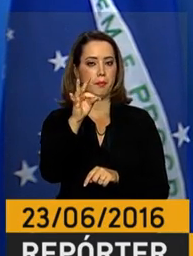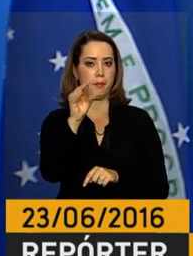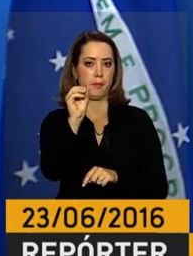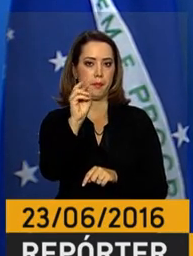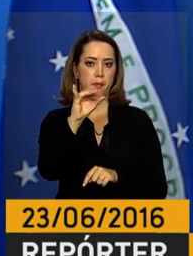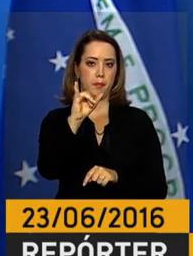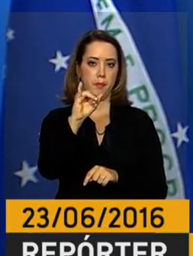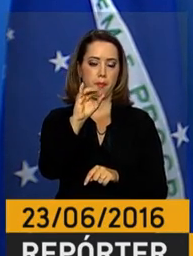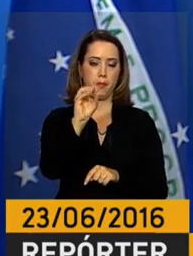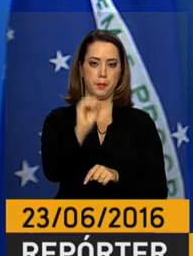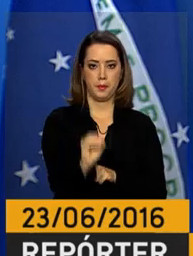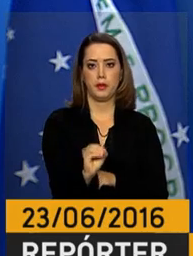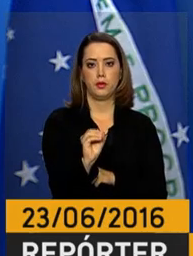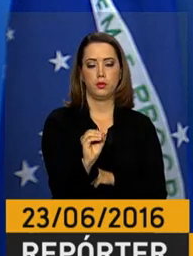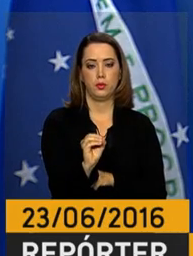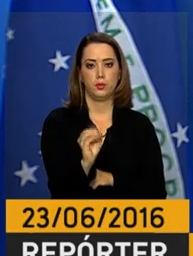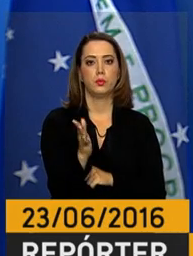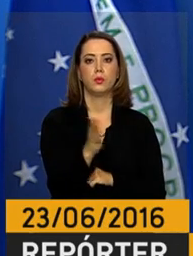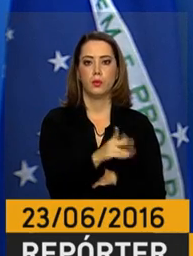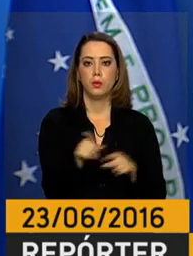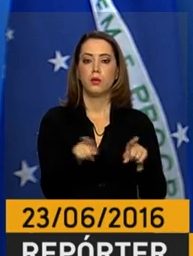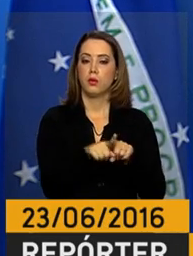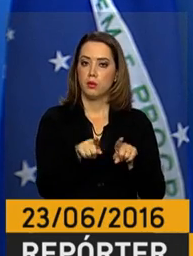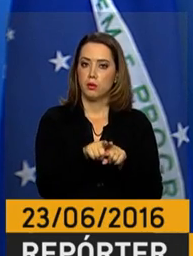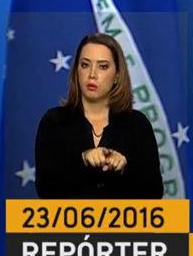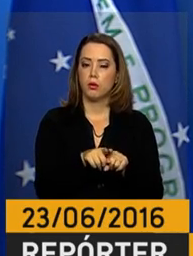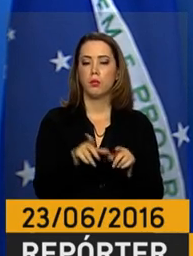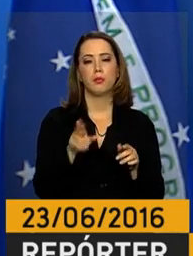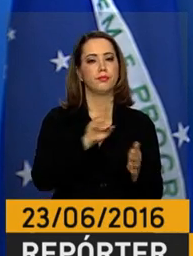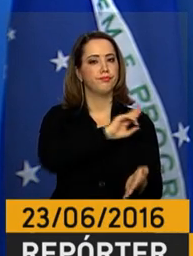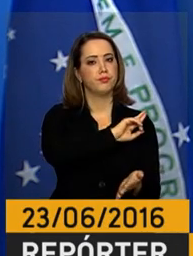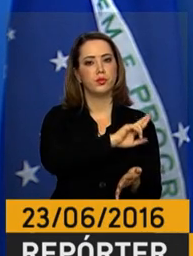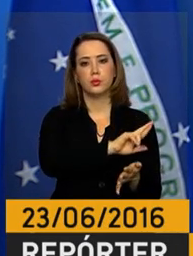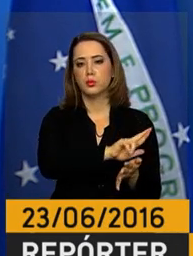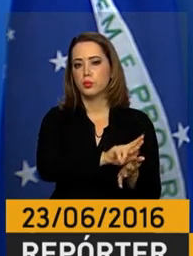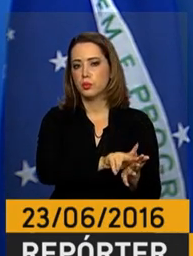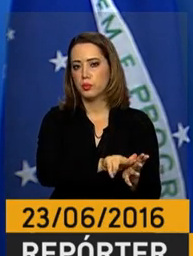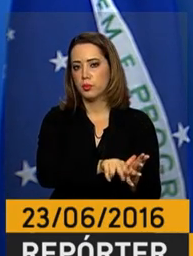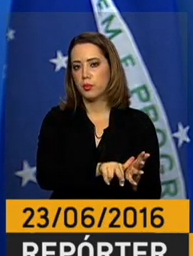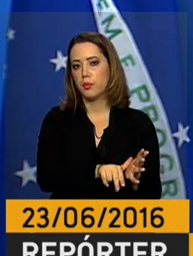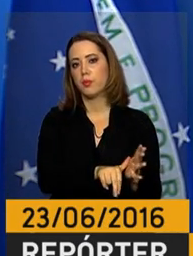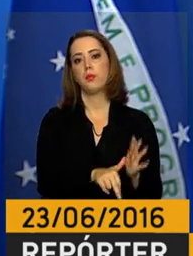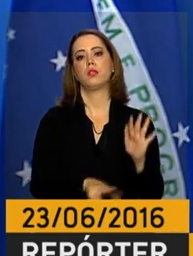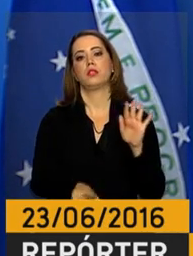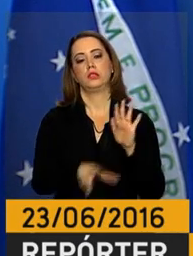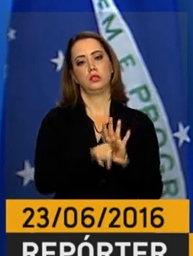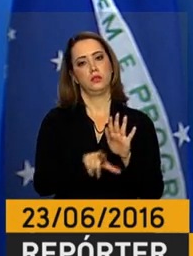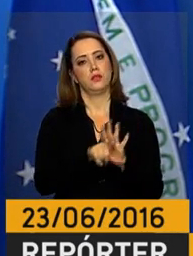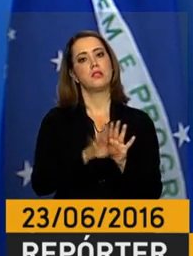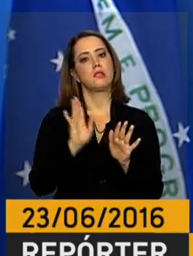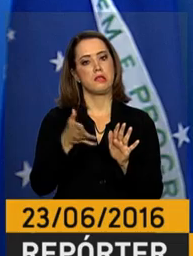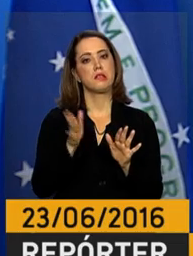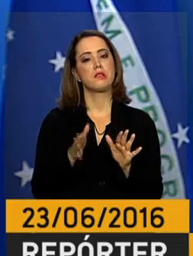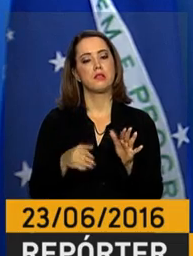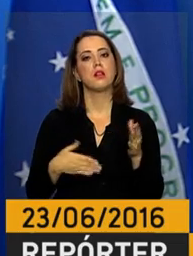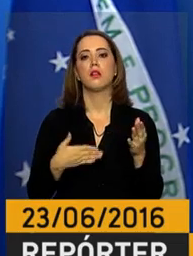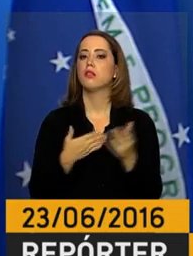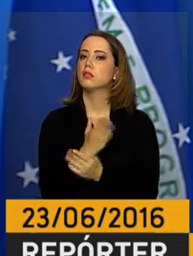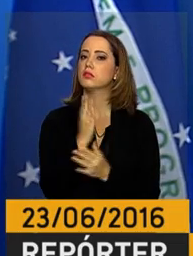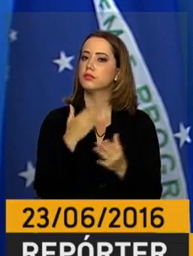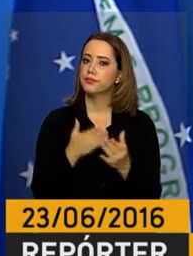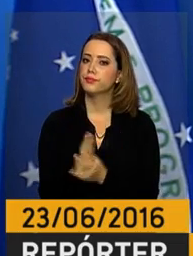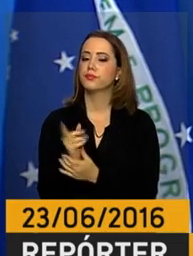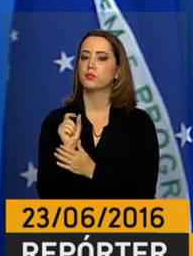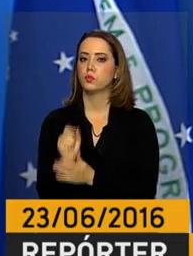lei da ação direta de inconstitucionalidade por omissão a lei do mandado de segurança a lei